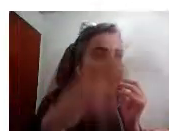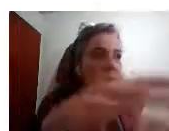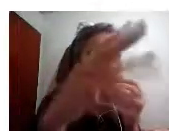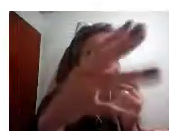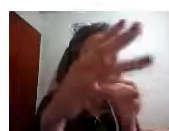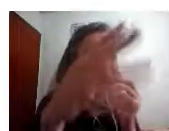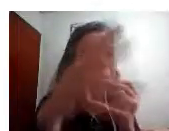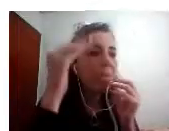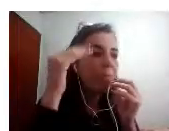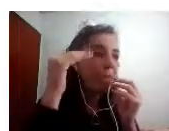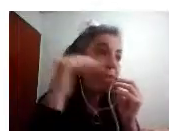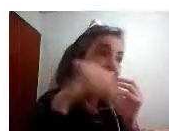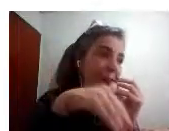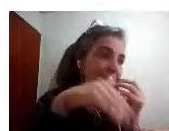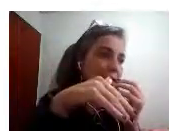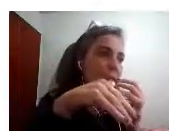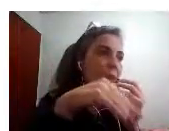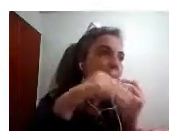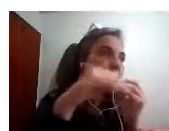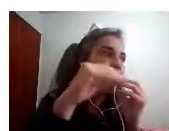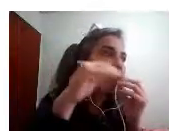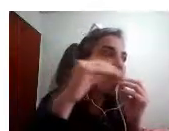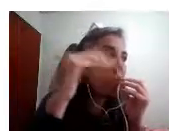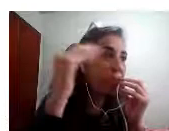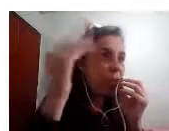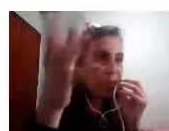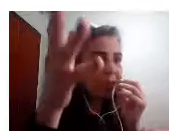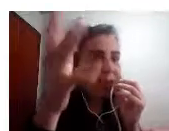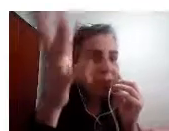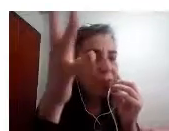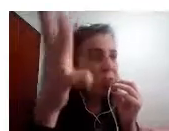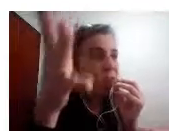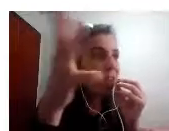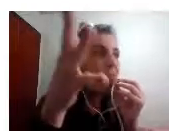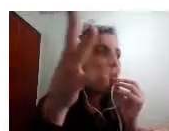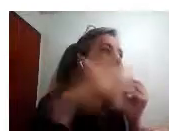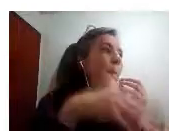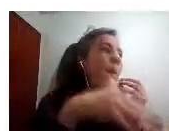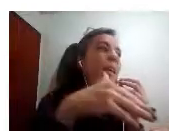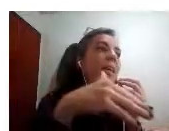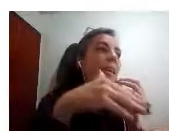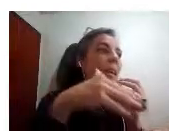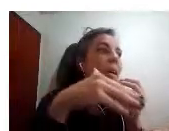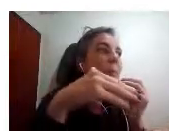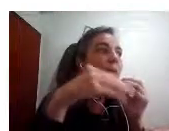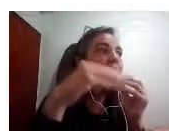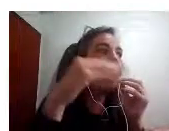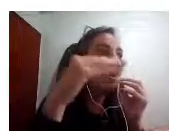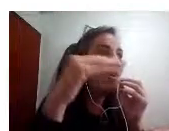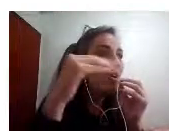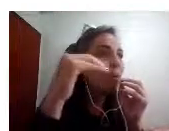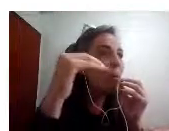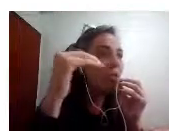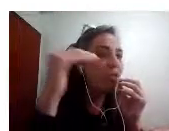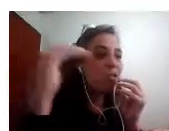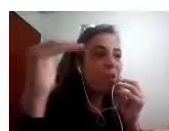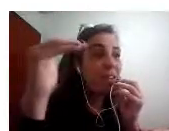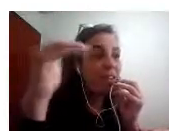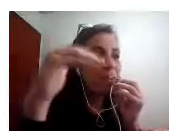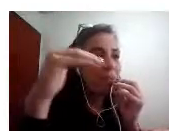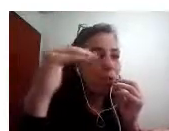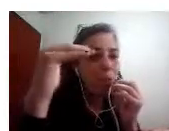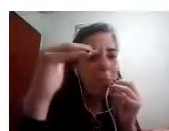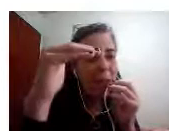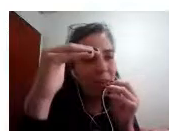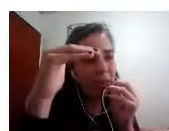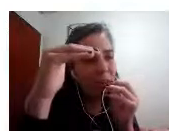Leia um que te inspire e faça o seu. E, por gentileza, faça o seu, não copie. Porque o professor, ele